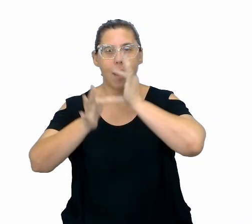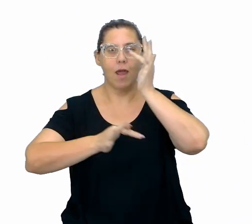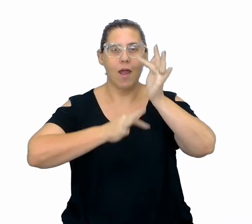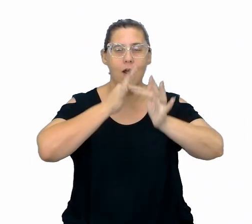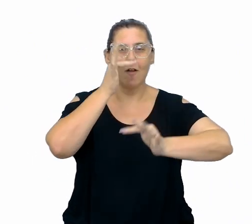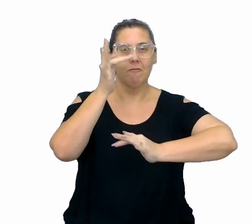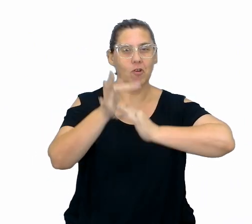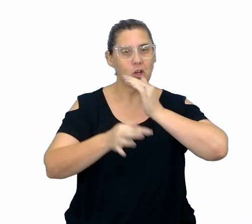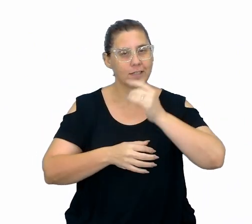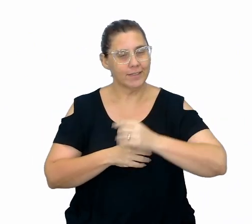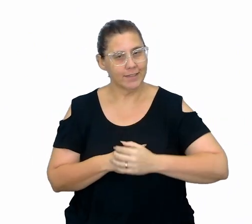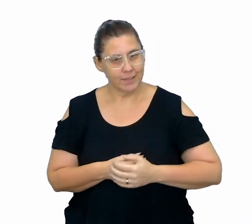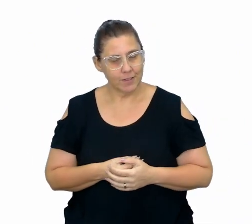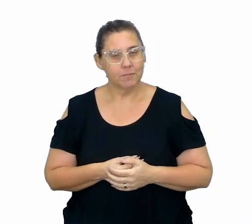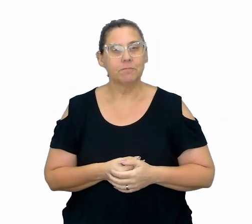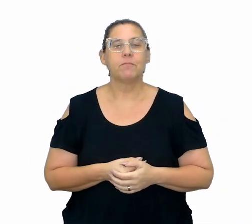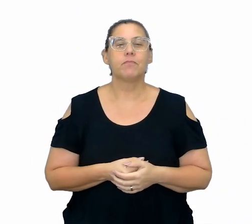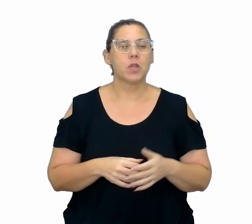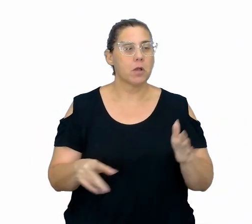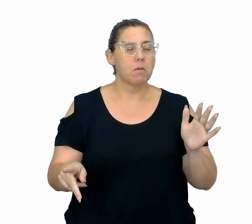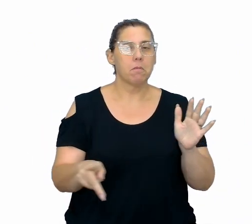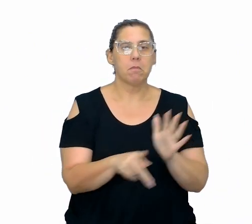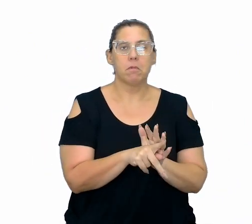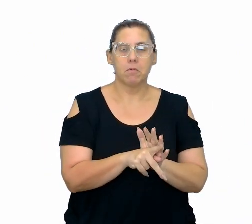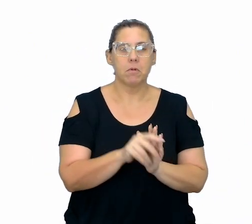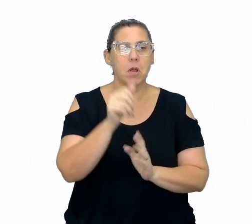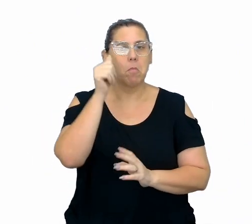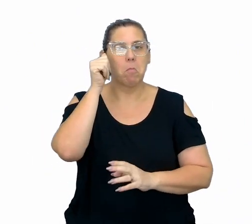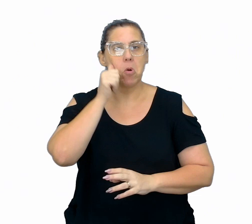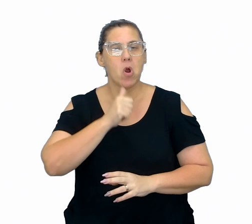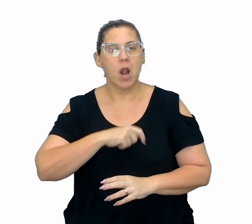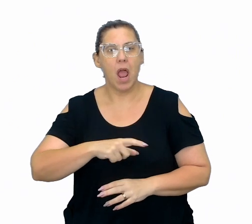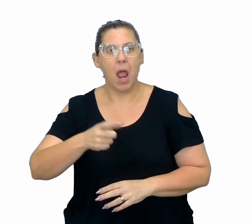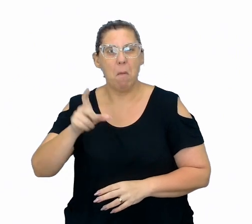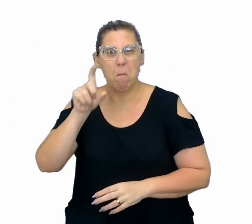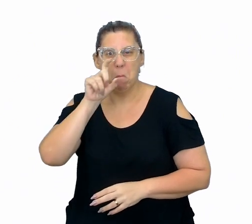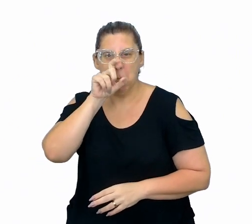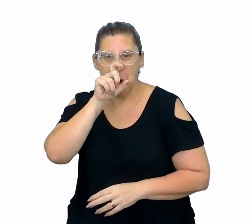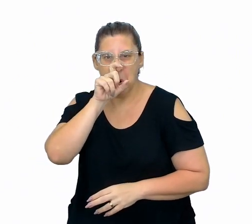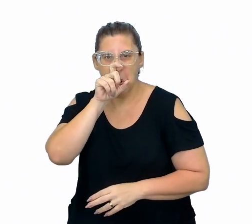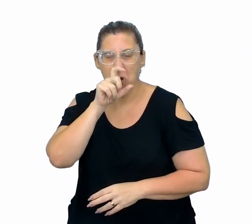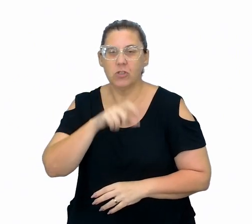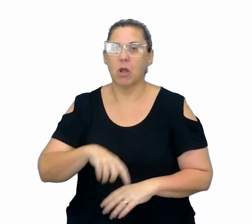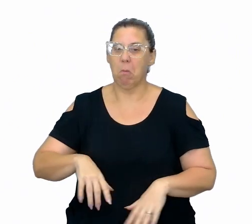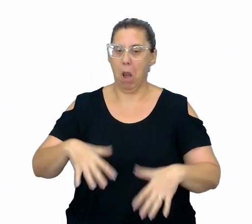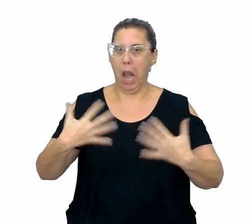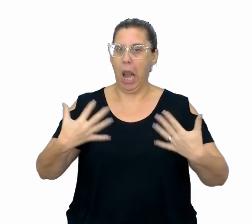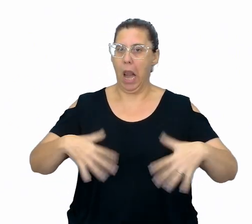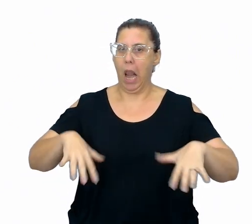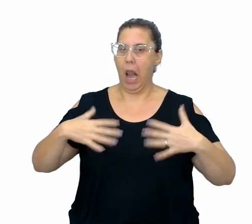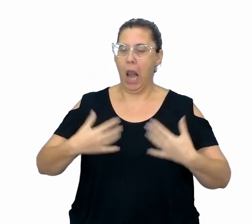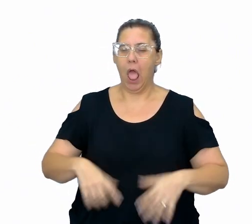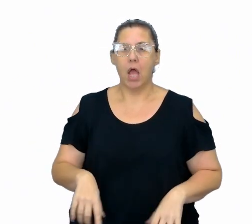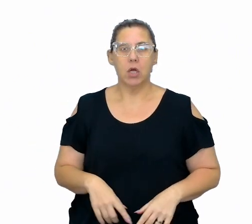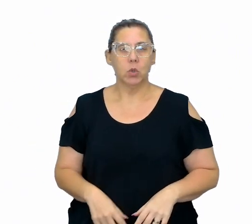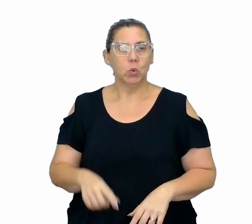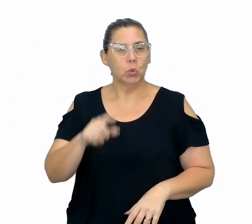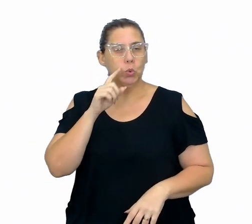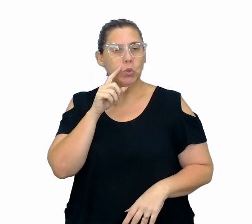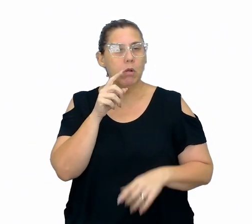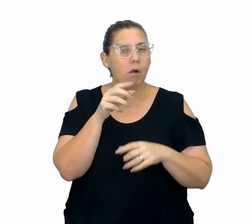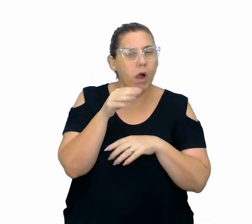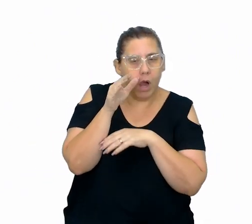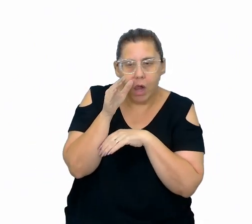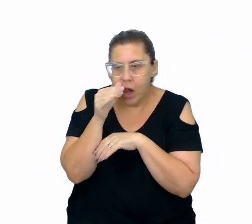viçosas hortaliças. Era propriedade de uma feiticeira muito temida e poderosa. Um dia, espiando pela janelinha,